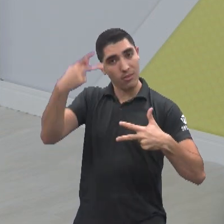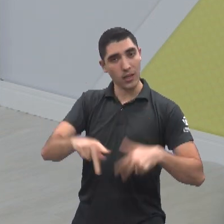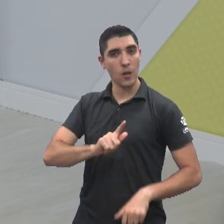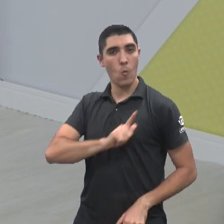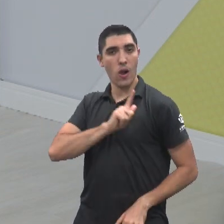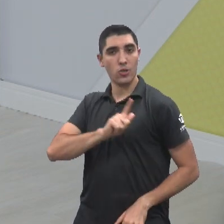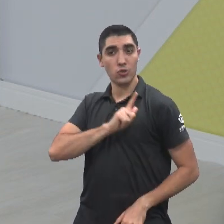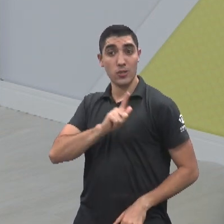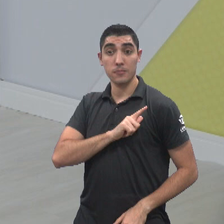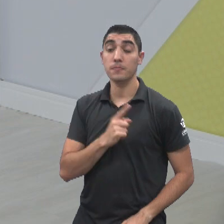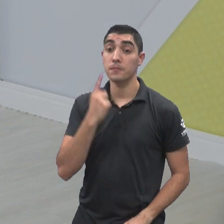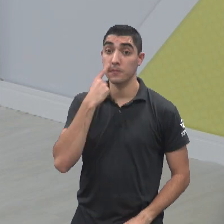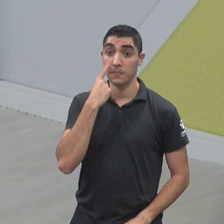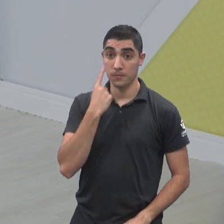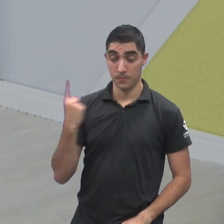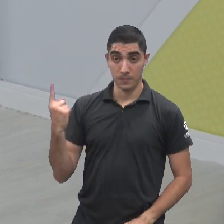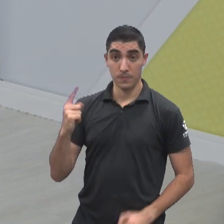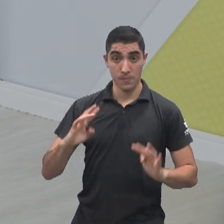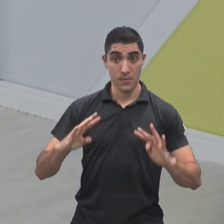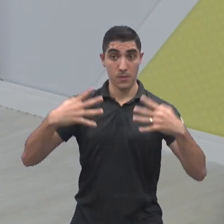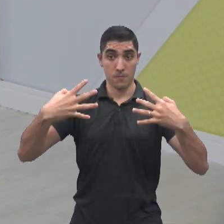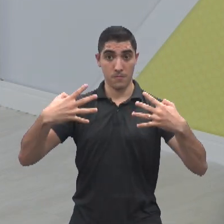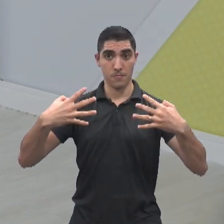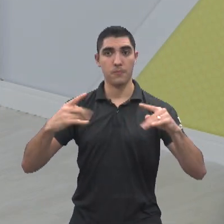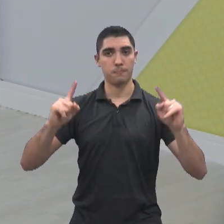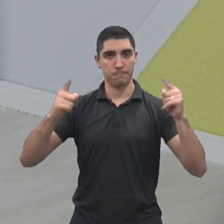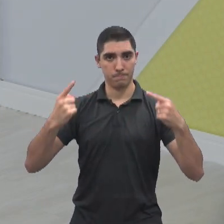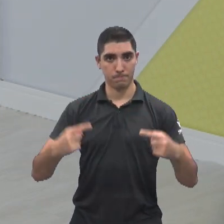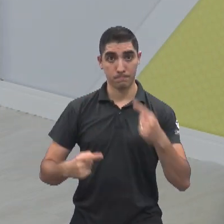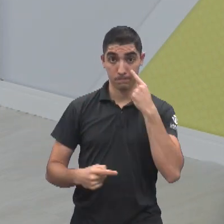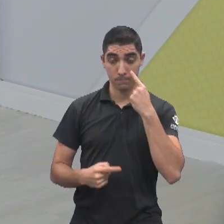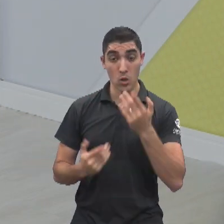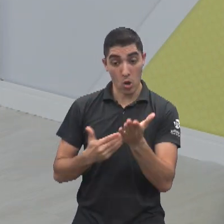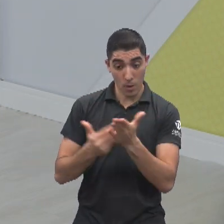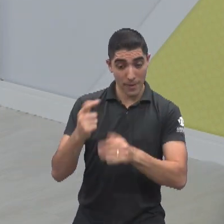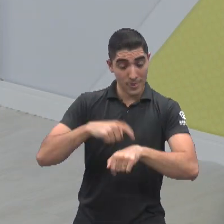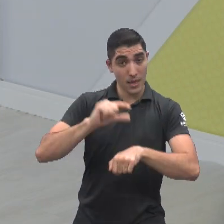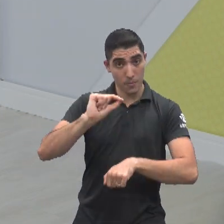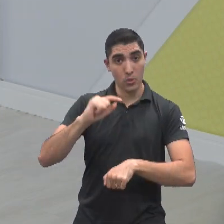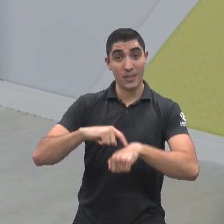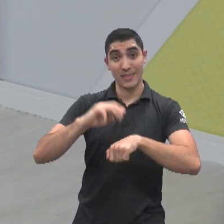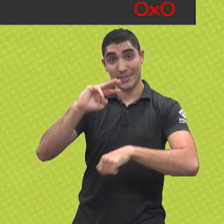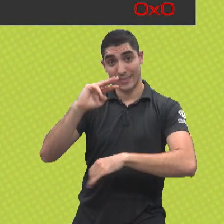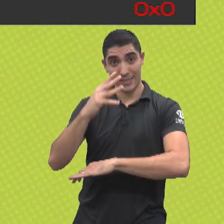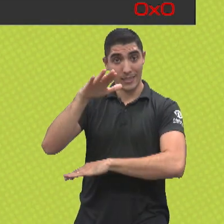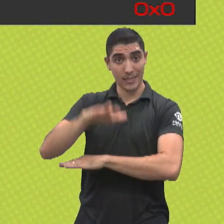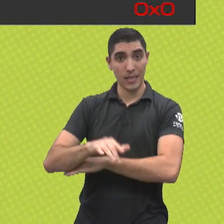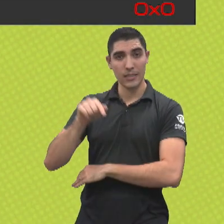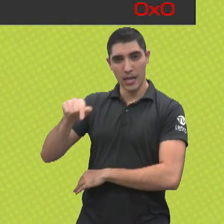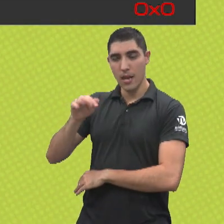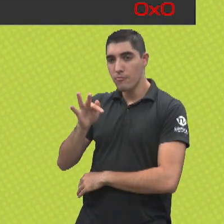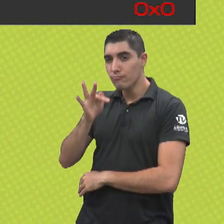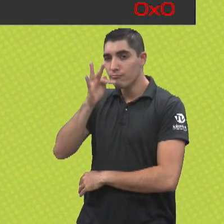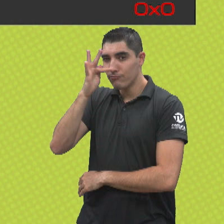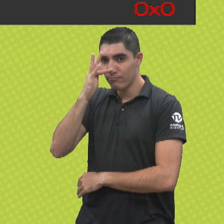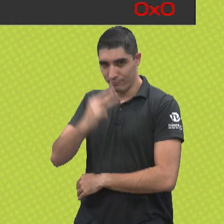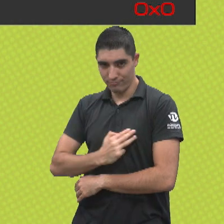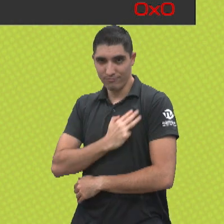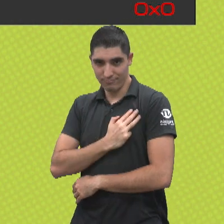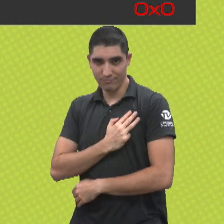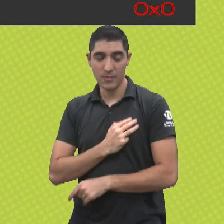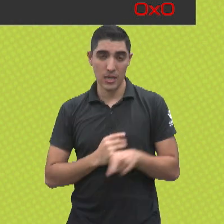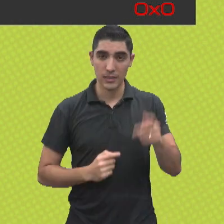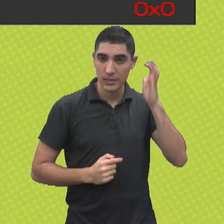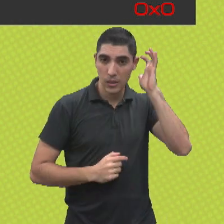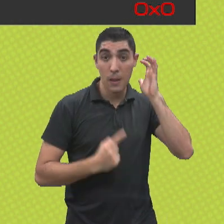aqui os jogos das quartas de final, por gentileza. Começa daqui a pouquinho, às 15 horas, tem Primavera e Santo André. O jogo de ida foi 0-0,